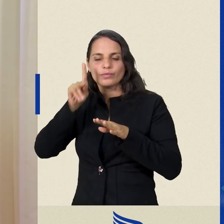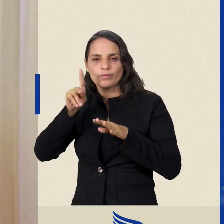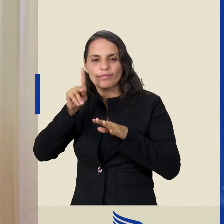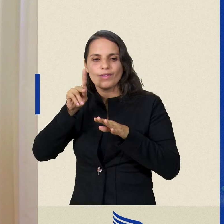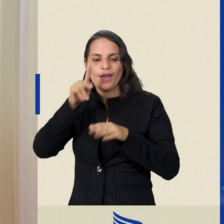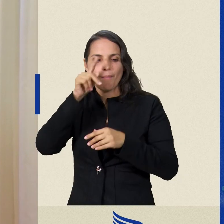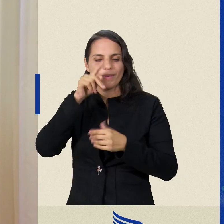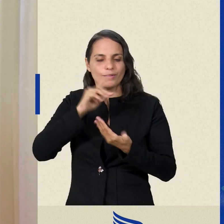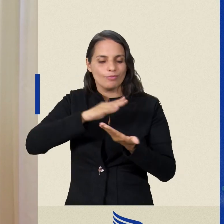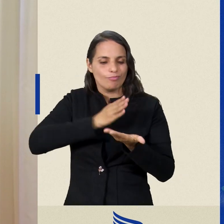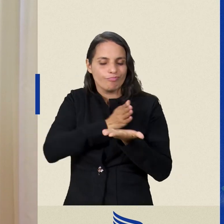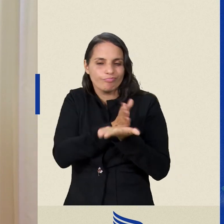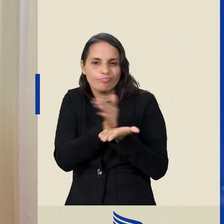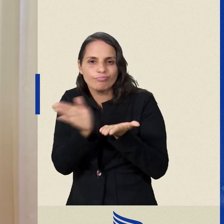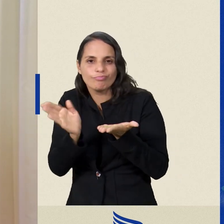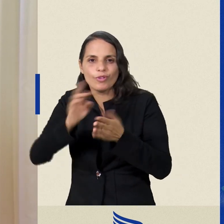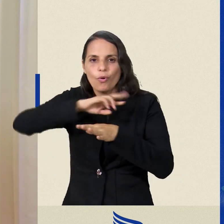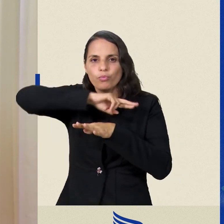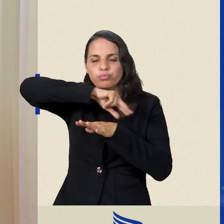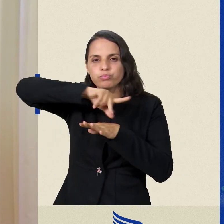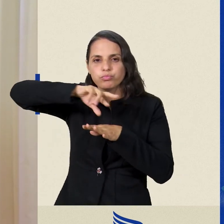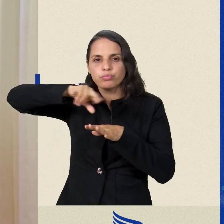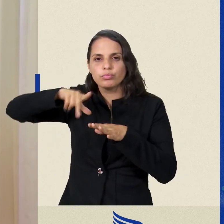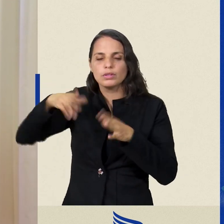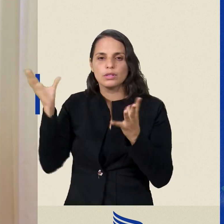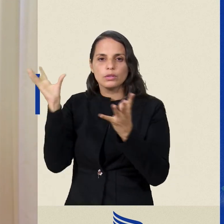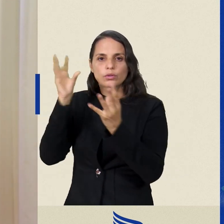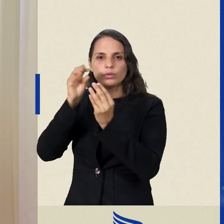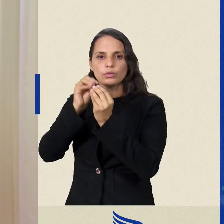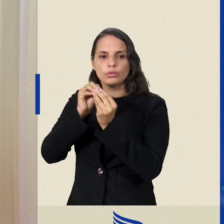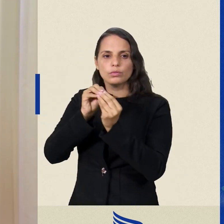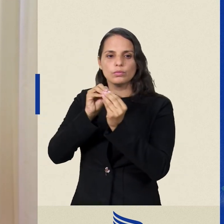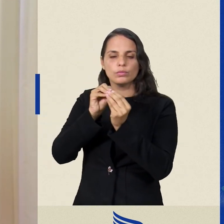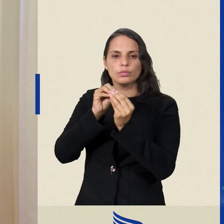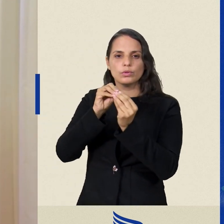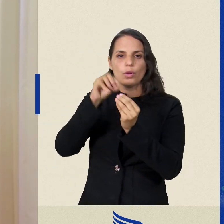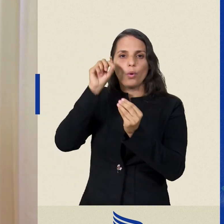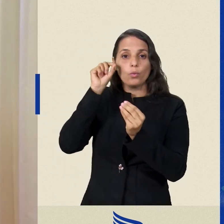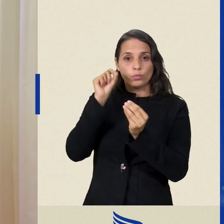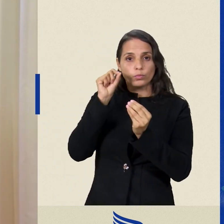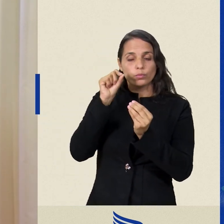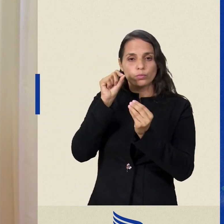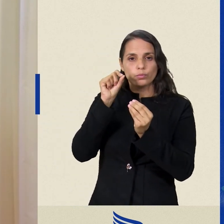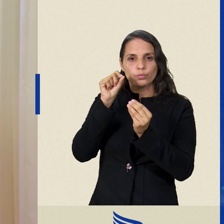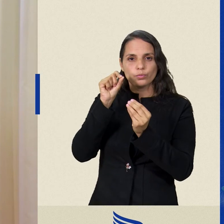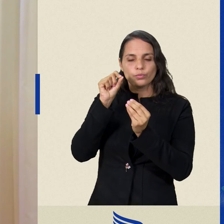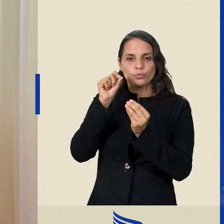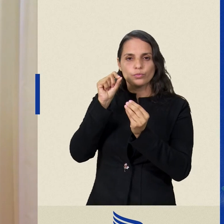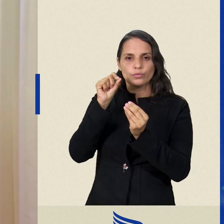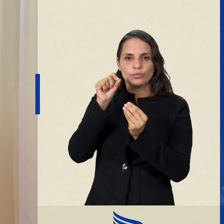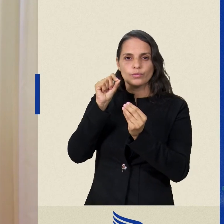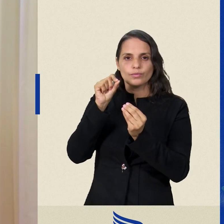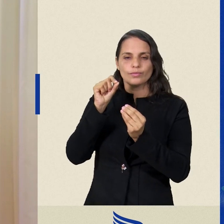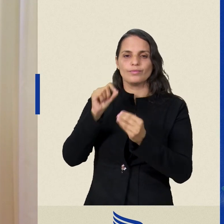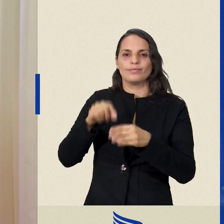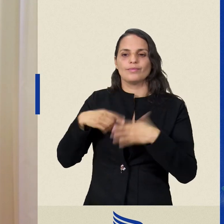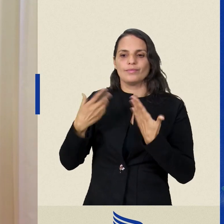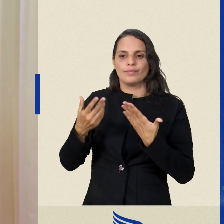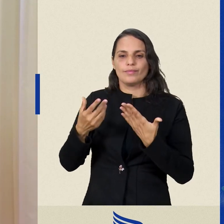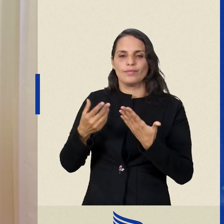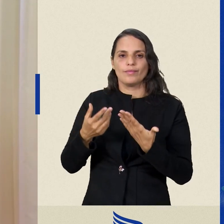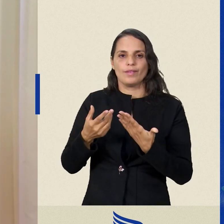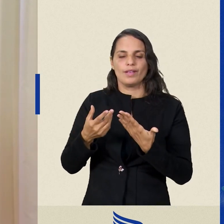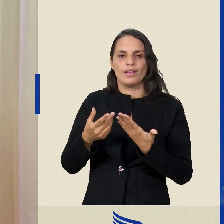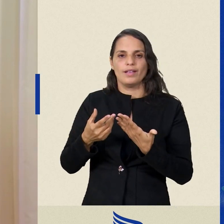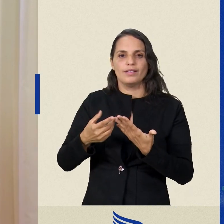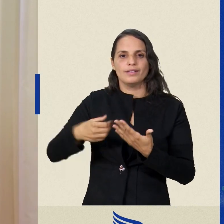muitos da verdade presente. Concluímos esse maravilhoso tema com a saudação apostólica.